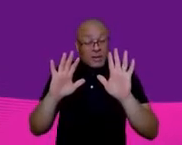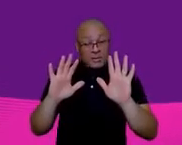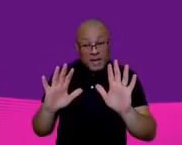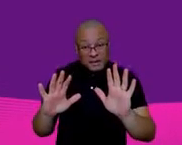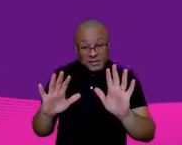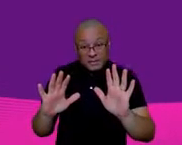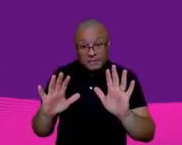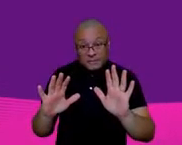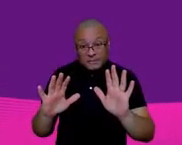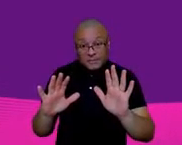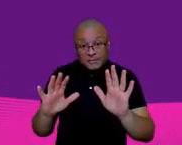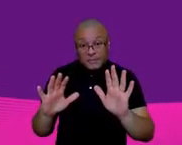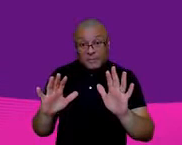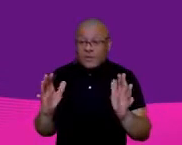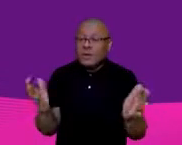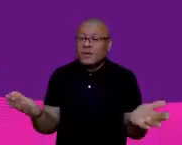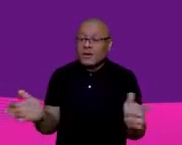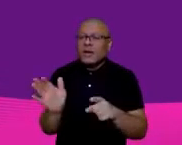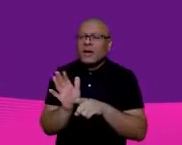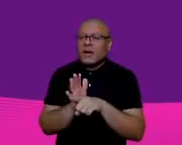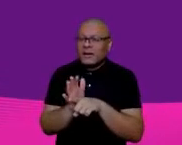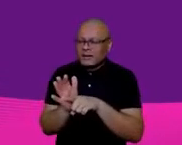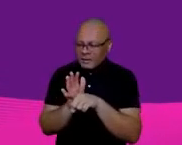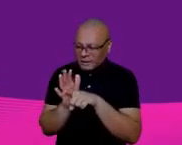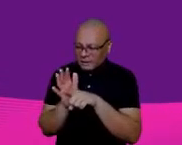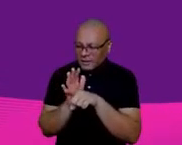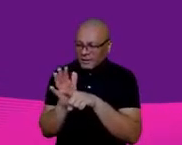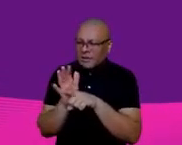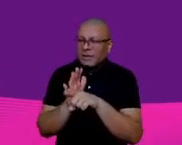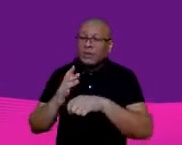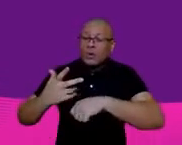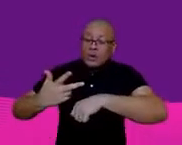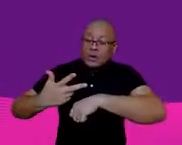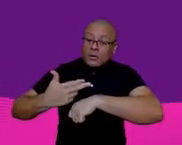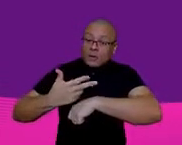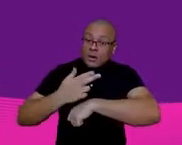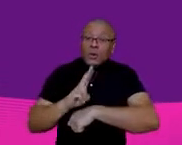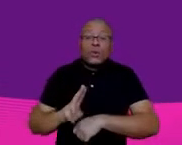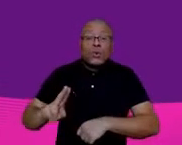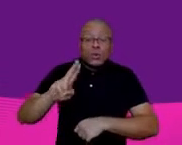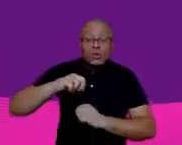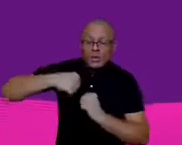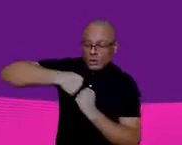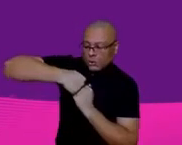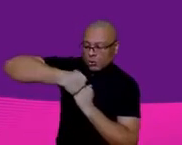nós já analisamos isso para a cirurgia de joelho.